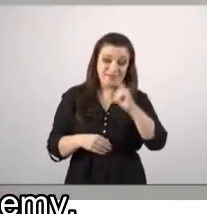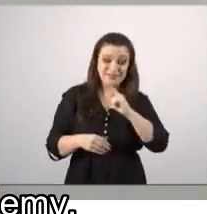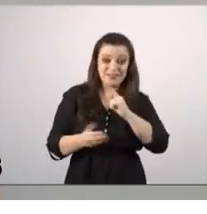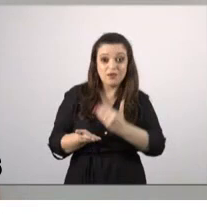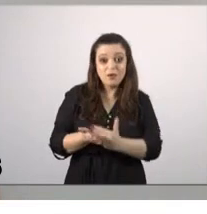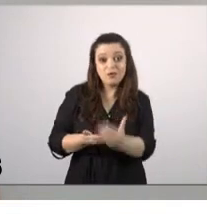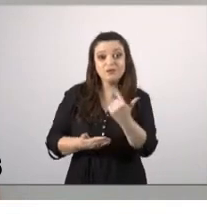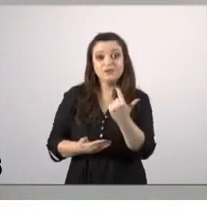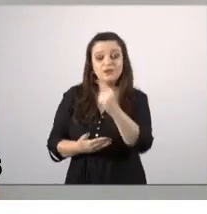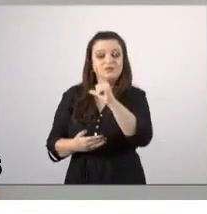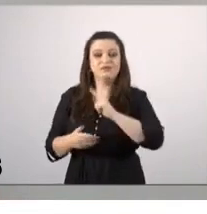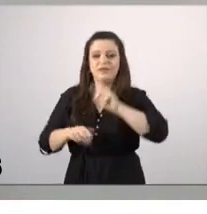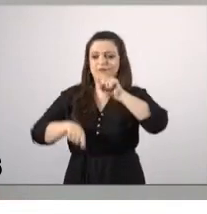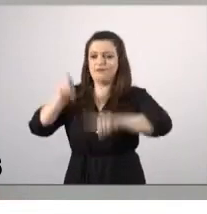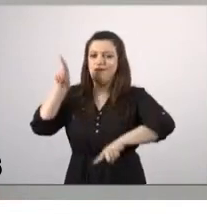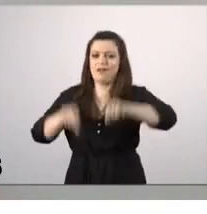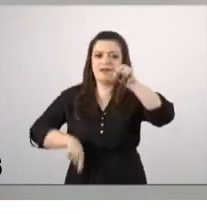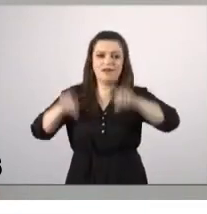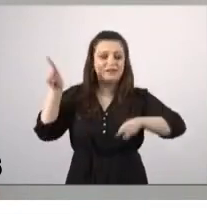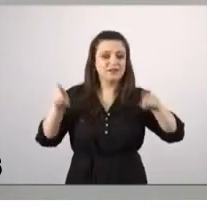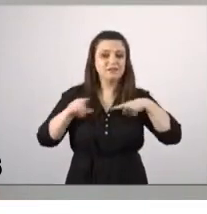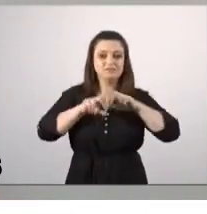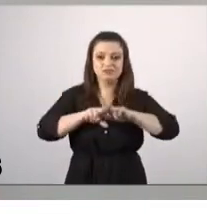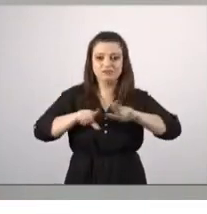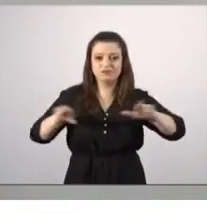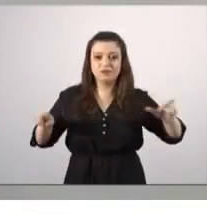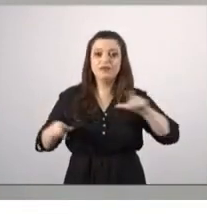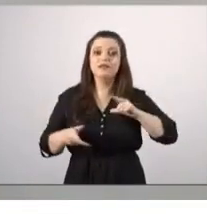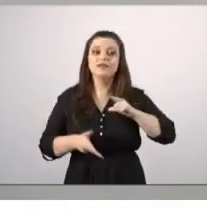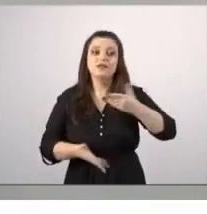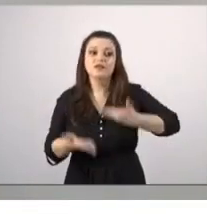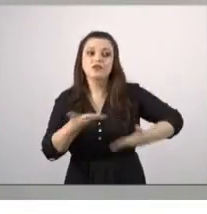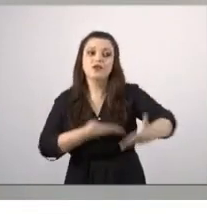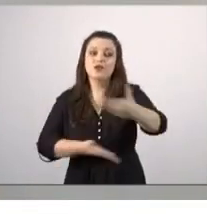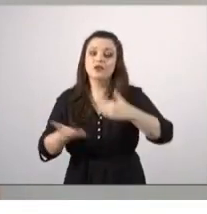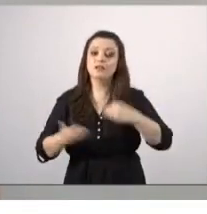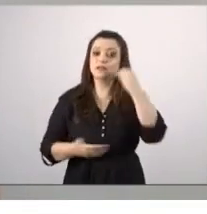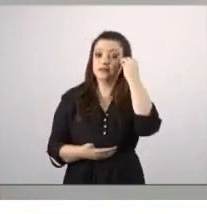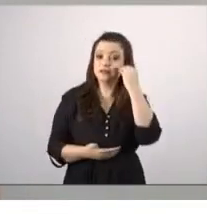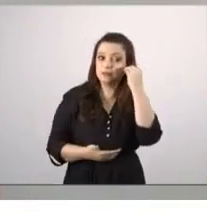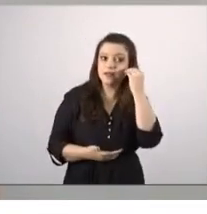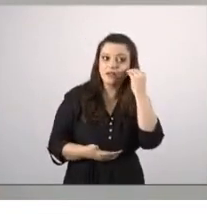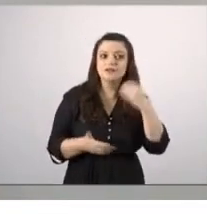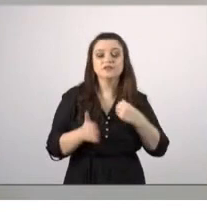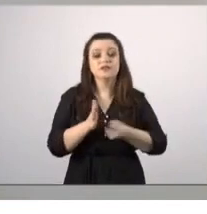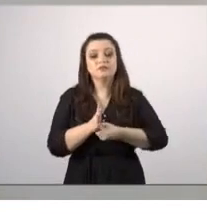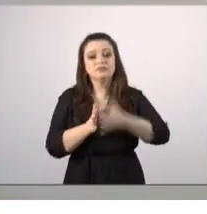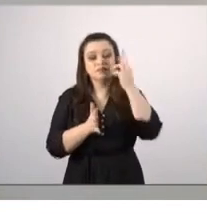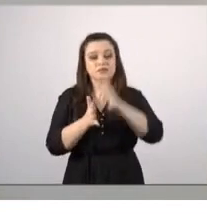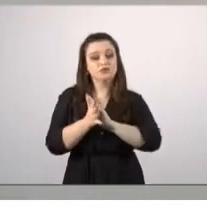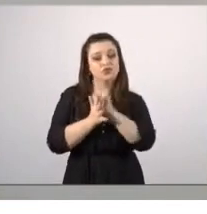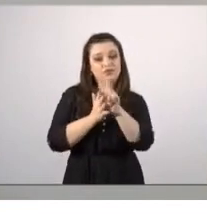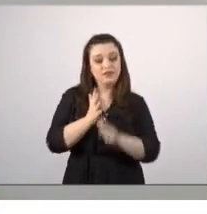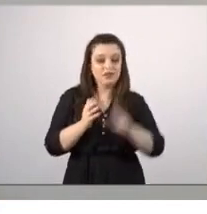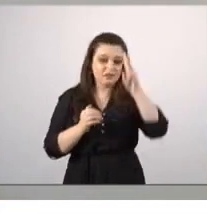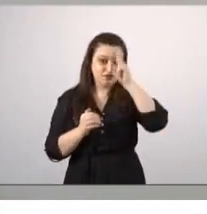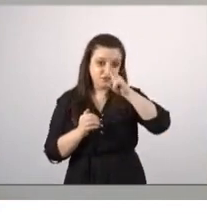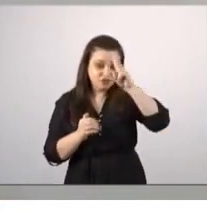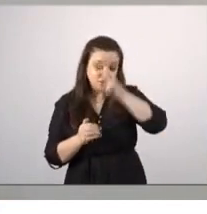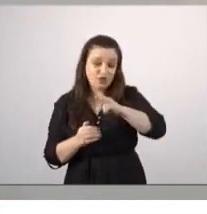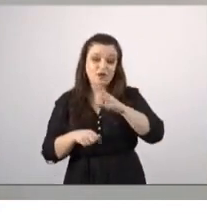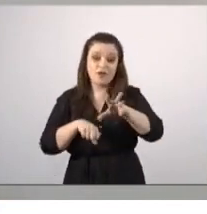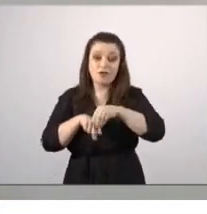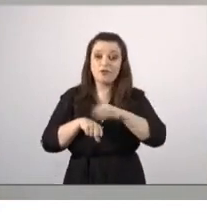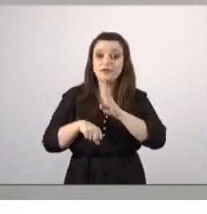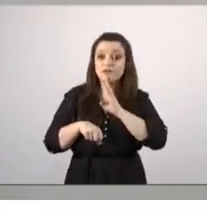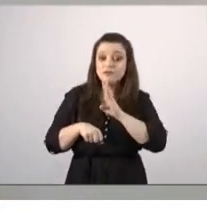Academy. E essa troca de experiências entre os colegas, com diferentes histórias, conhecimentos e experiências, é onde